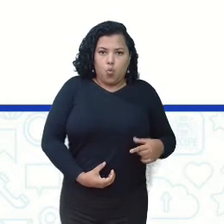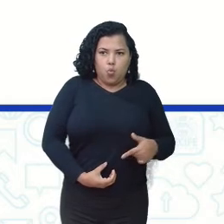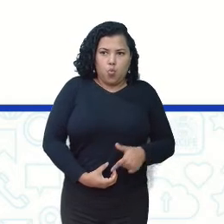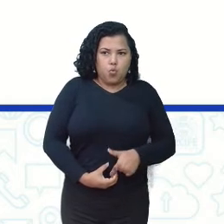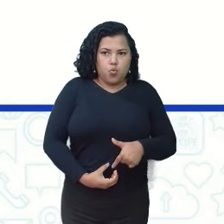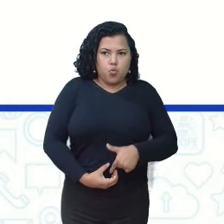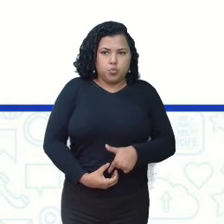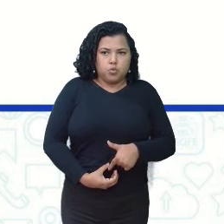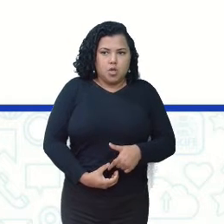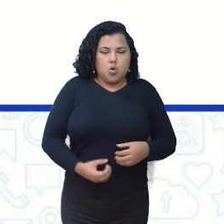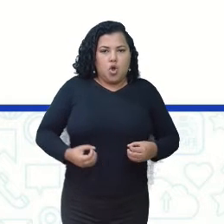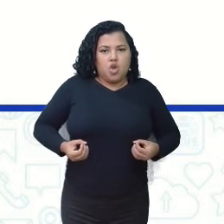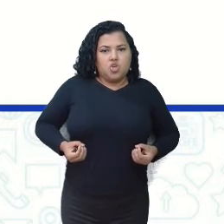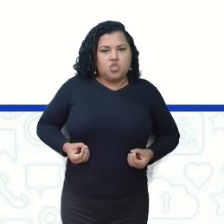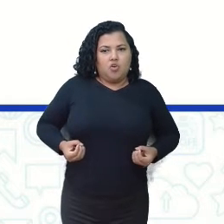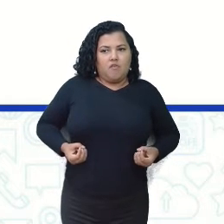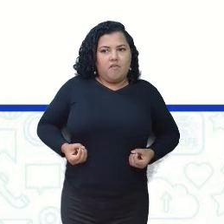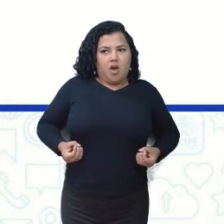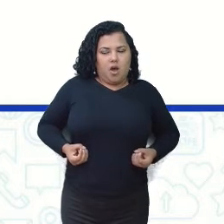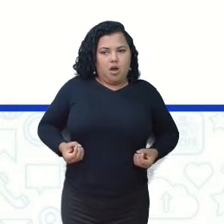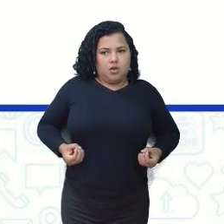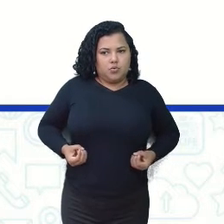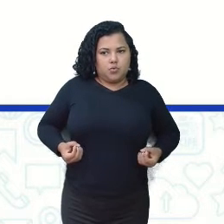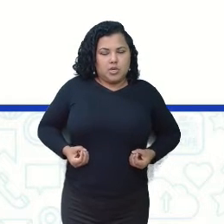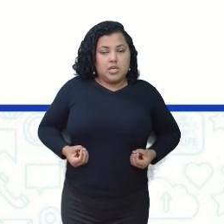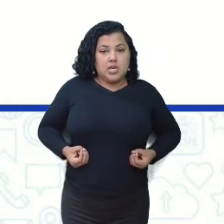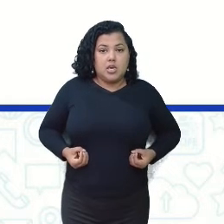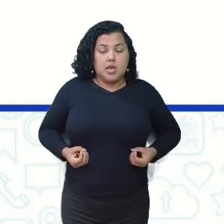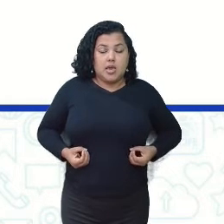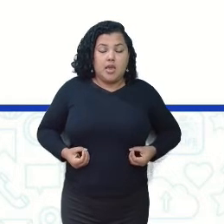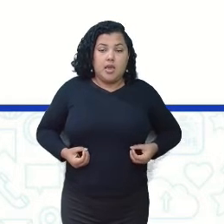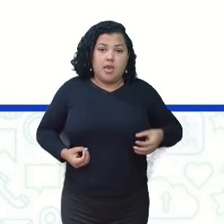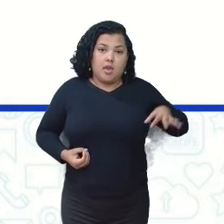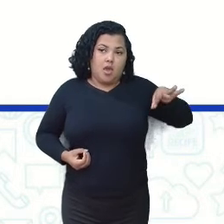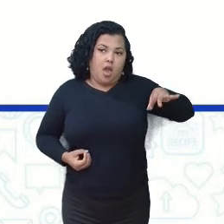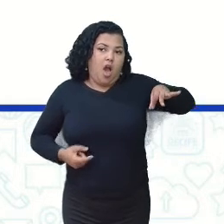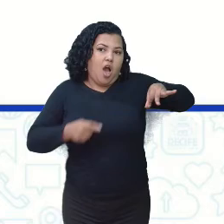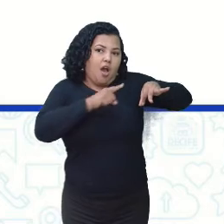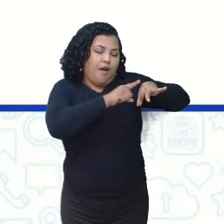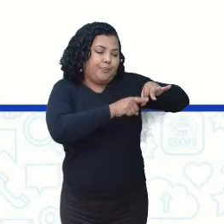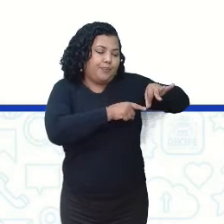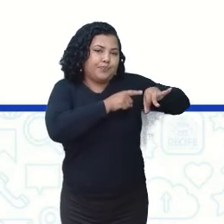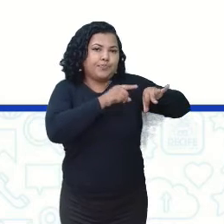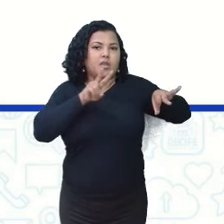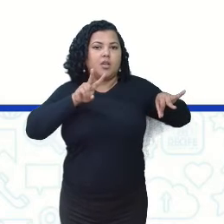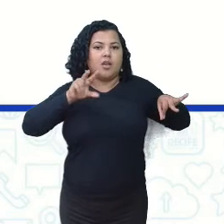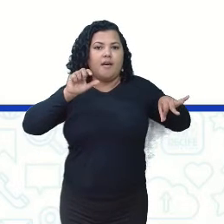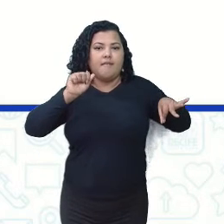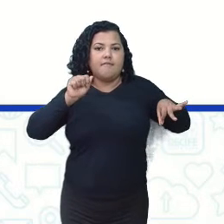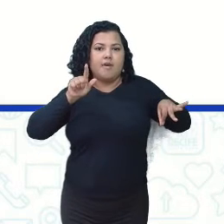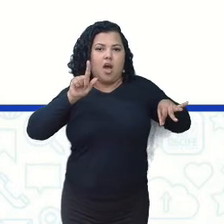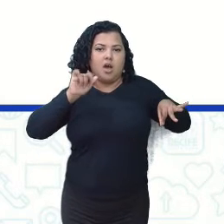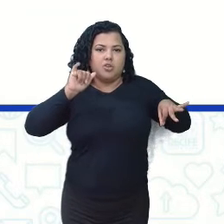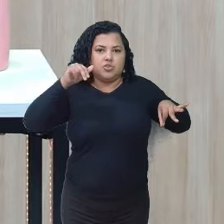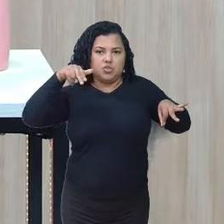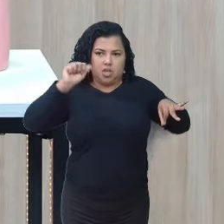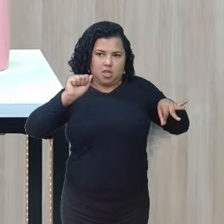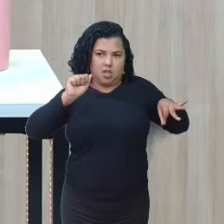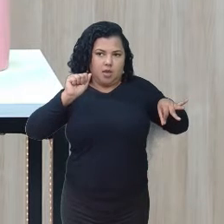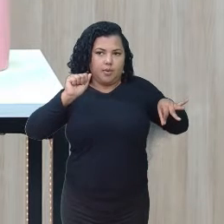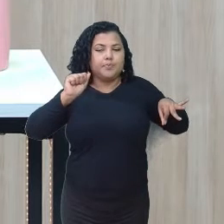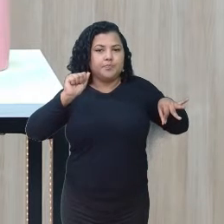ovários e a vagina. É assim a composição do sistema genital feminino.